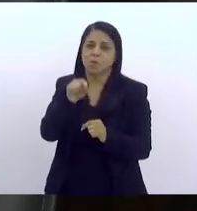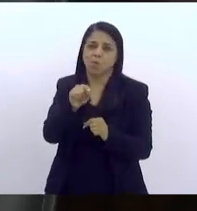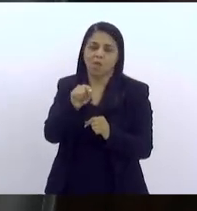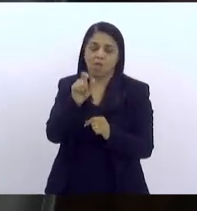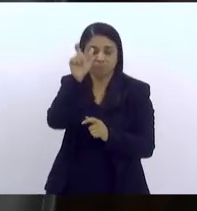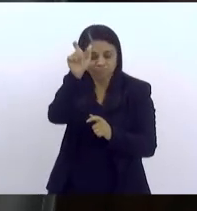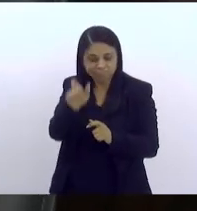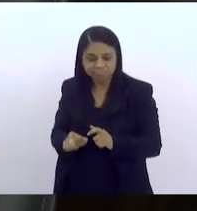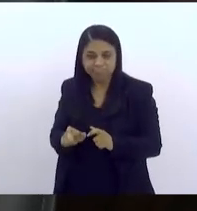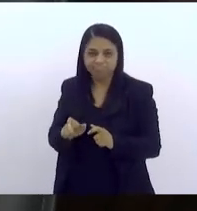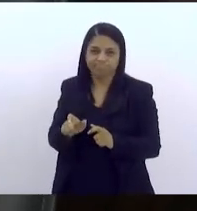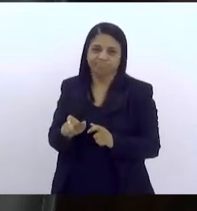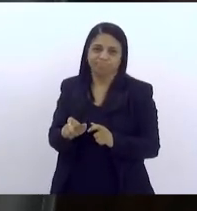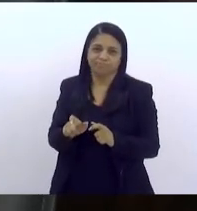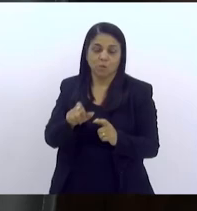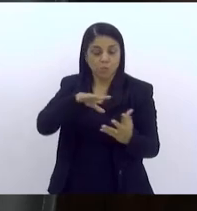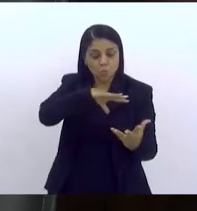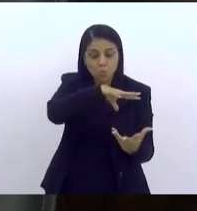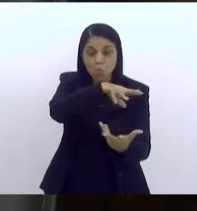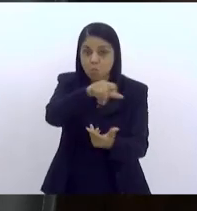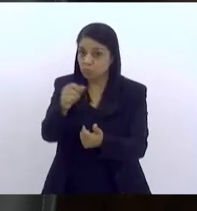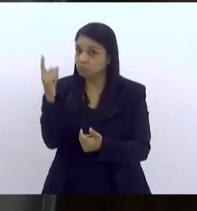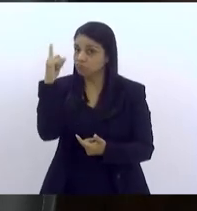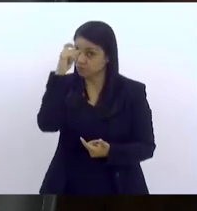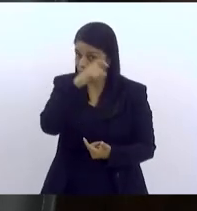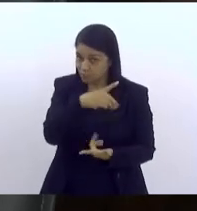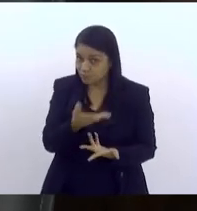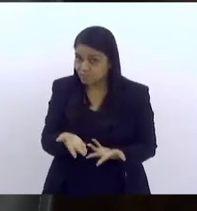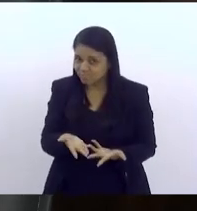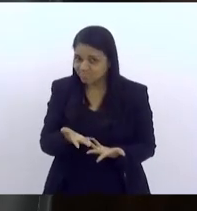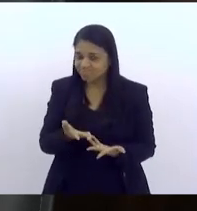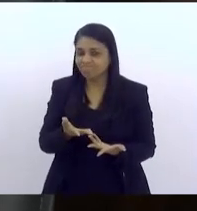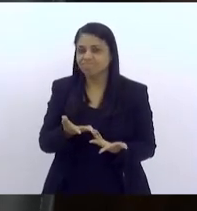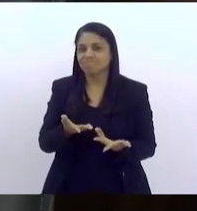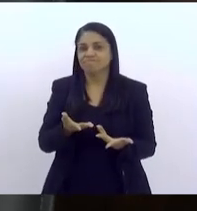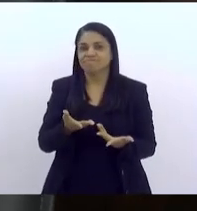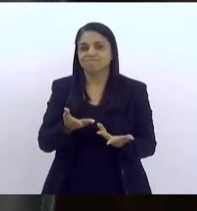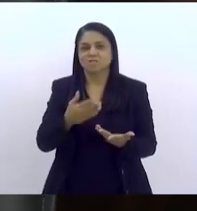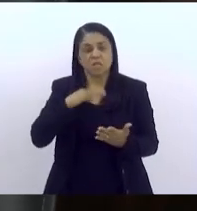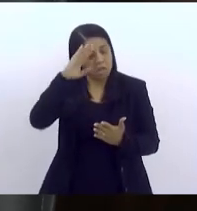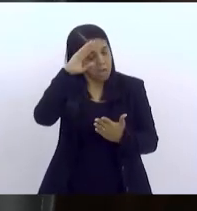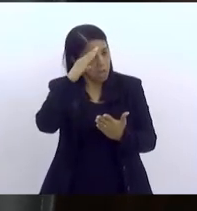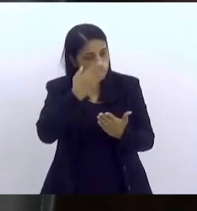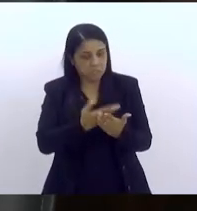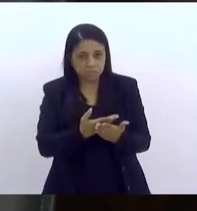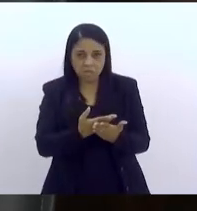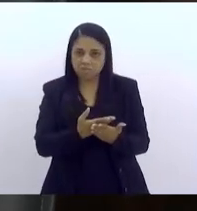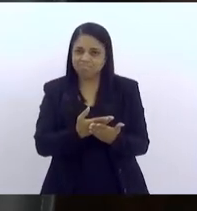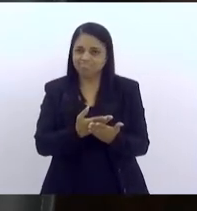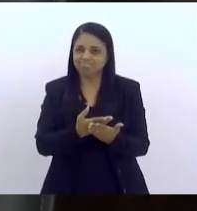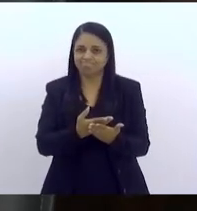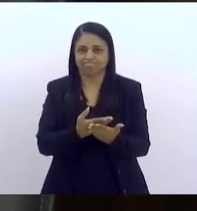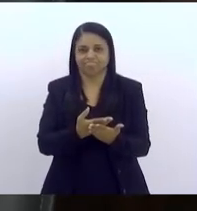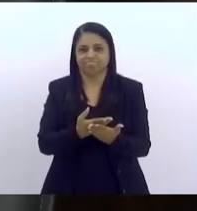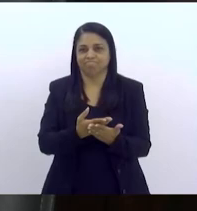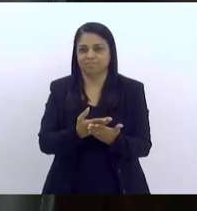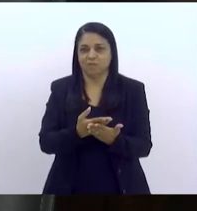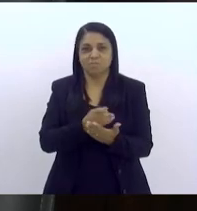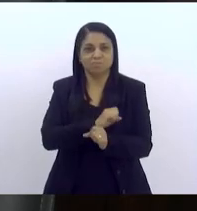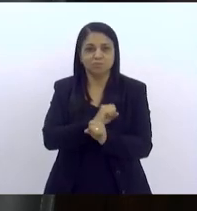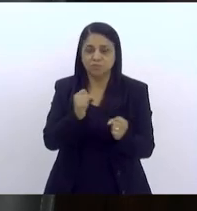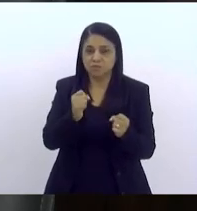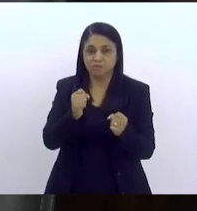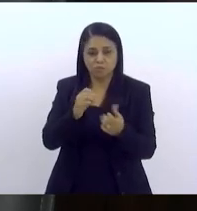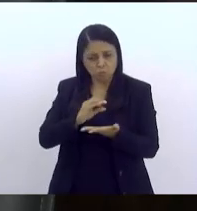crítico para o mundo complexo não dá para acreditarmos que não há recurso para